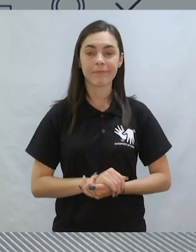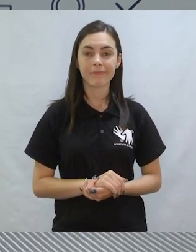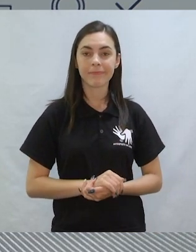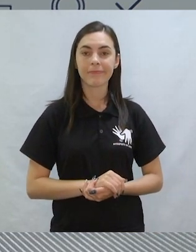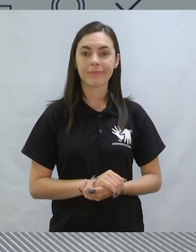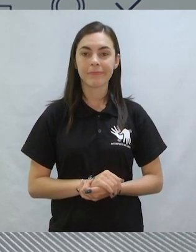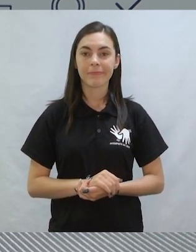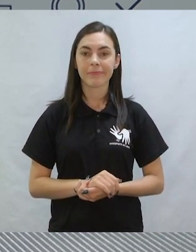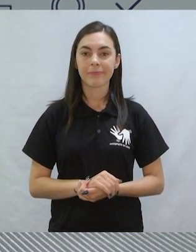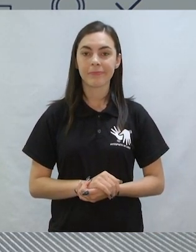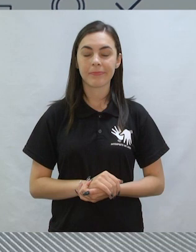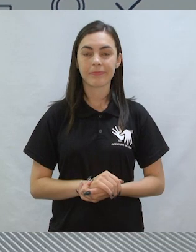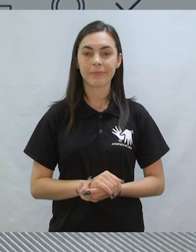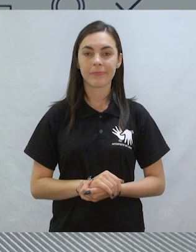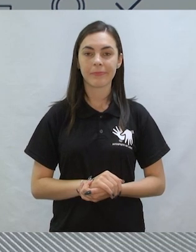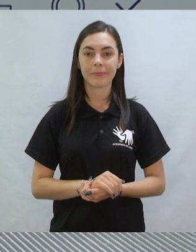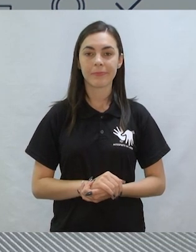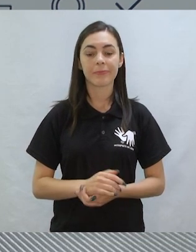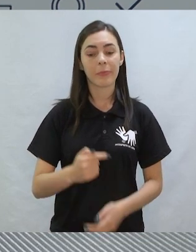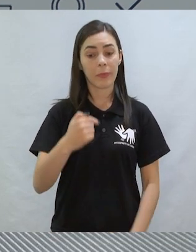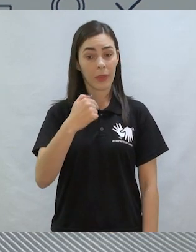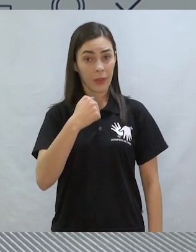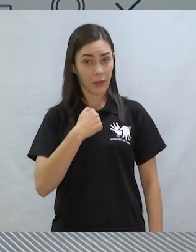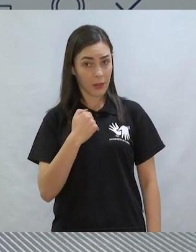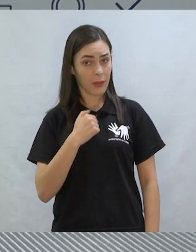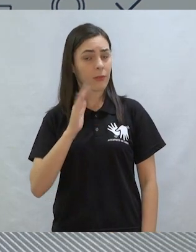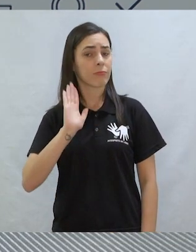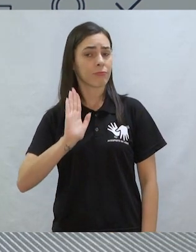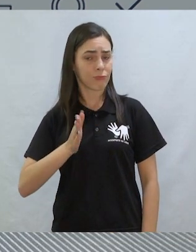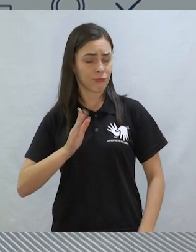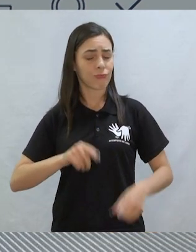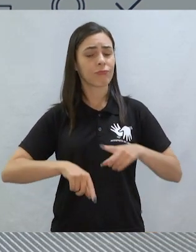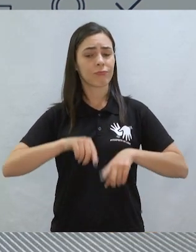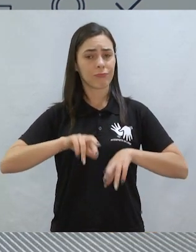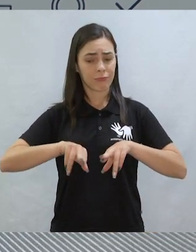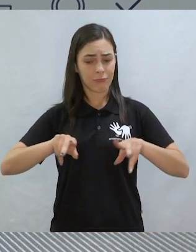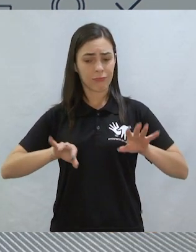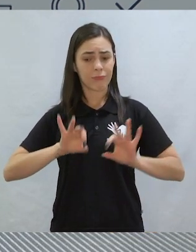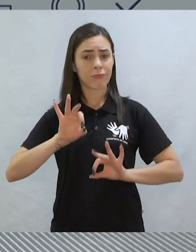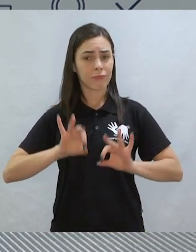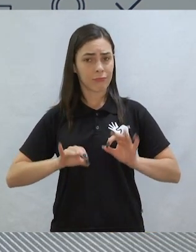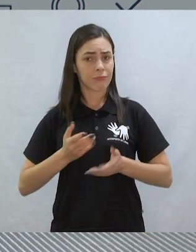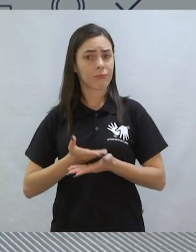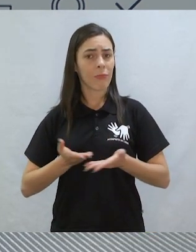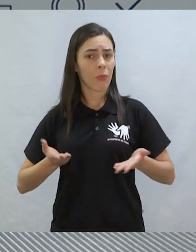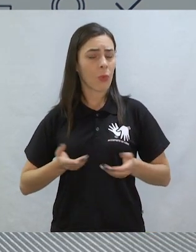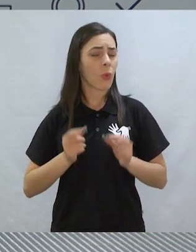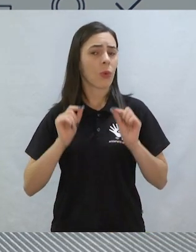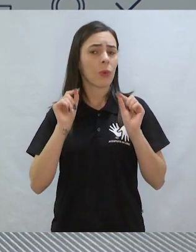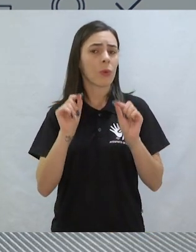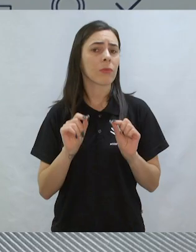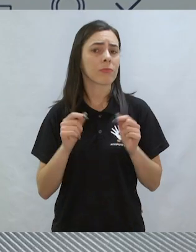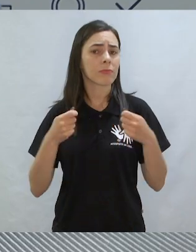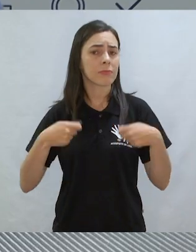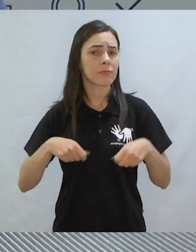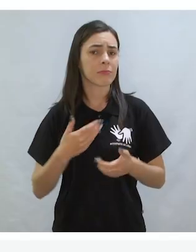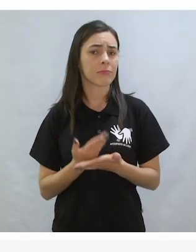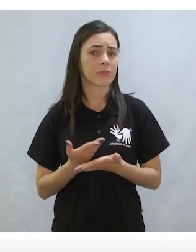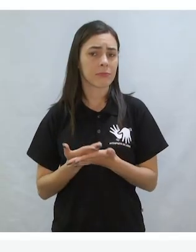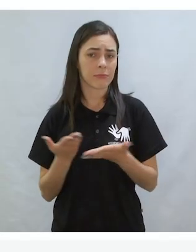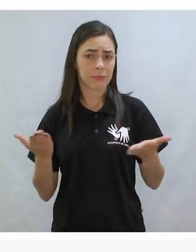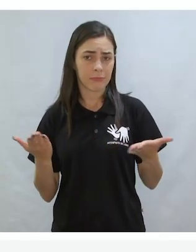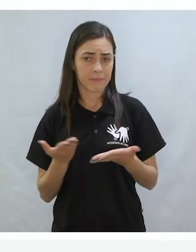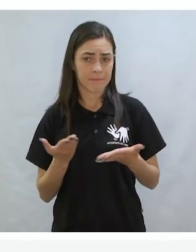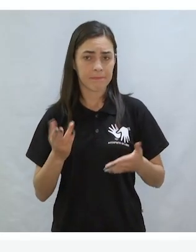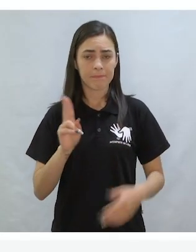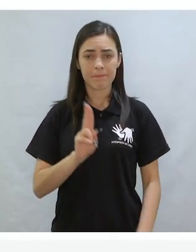os materiais. A professora já separou os materiais aqui. Então, vamos ver o que nós vamos